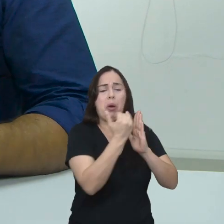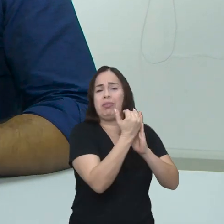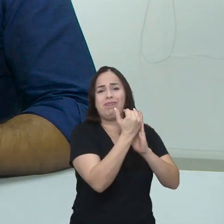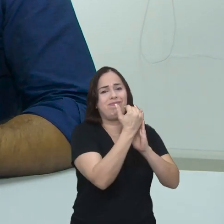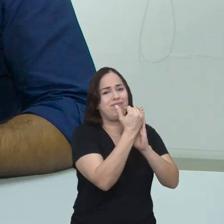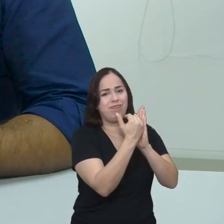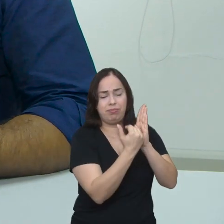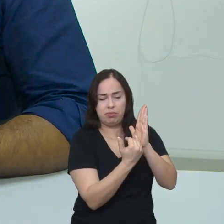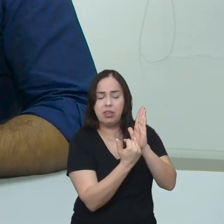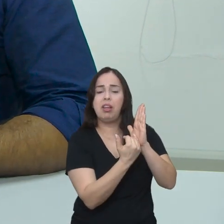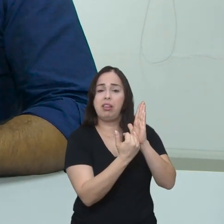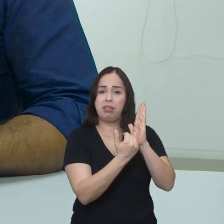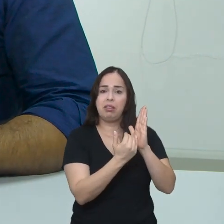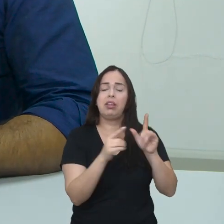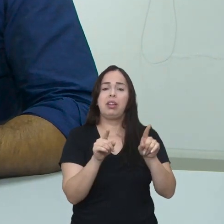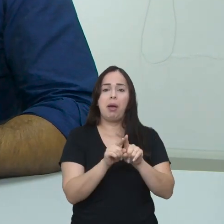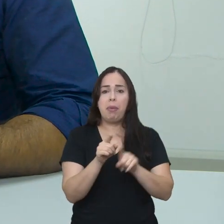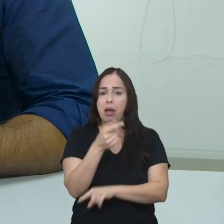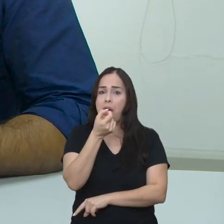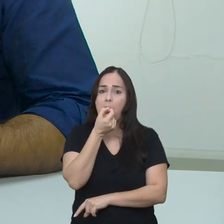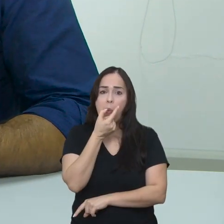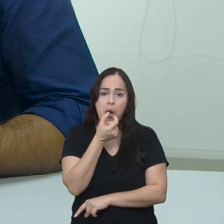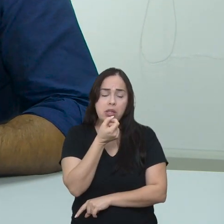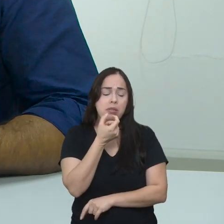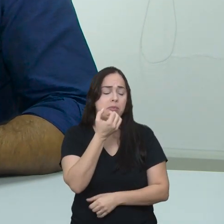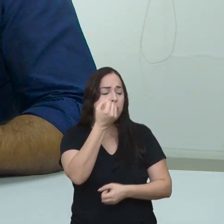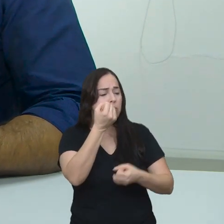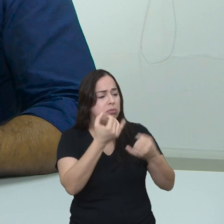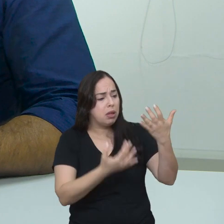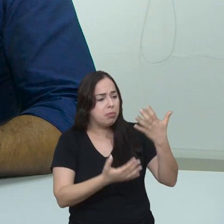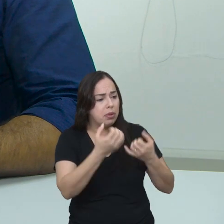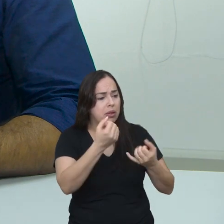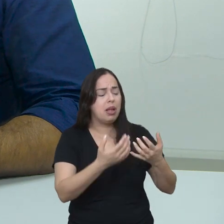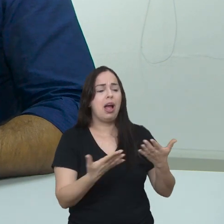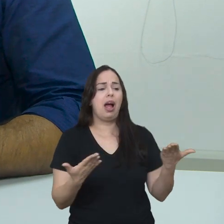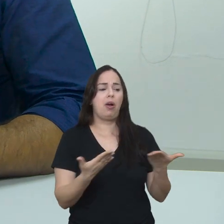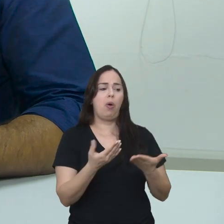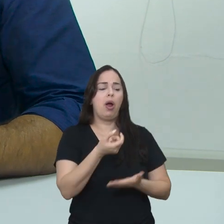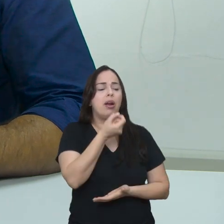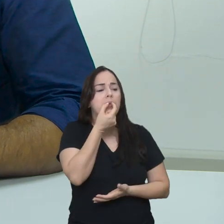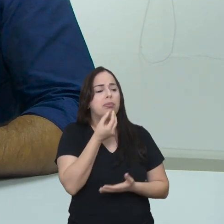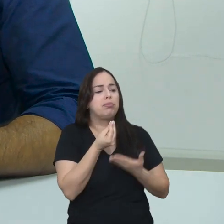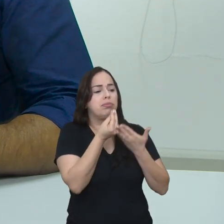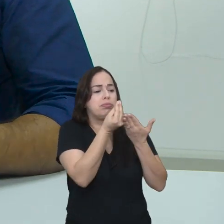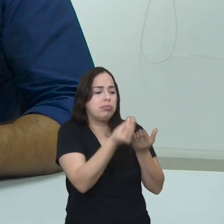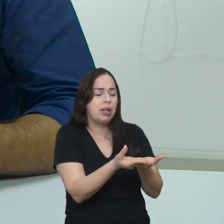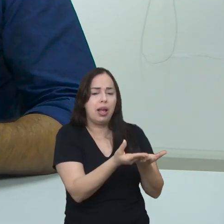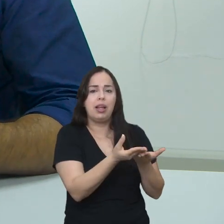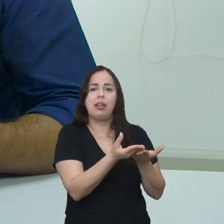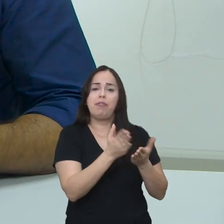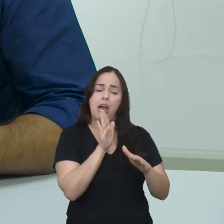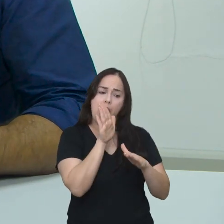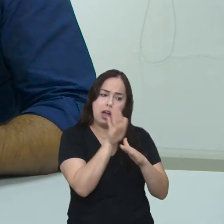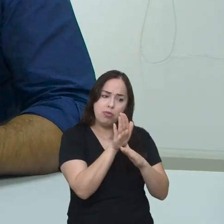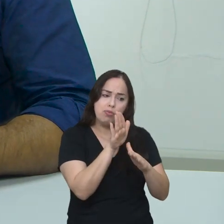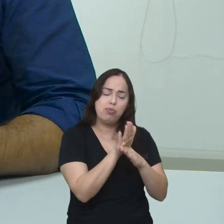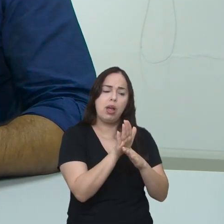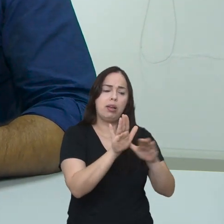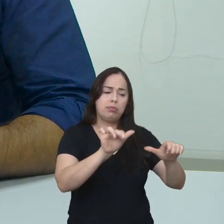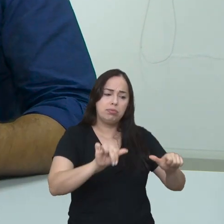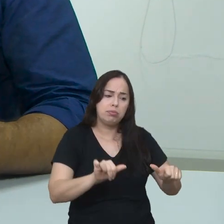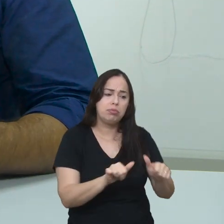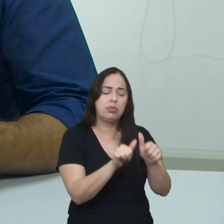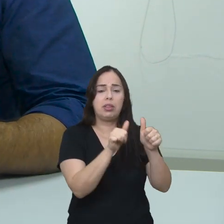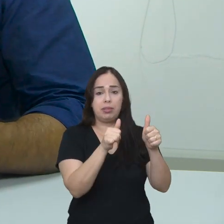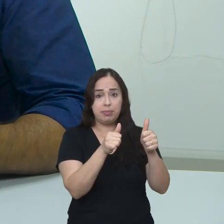esse Impacto também a questão do medicamento que ele seja explicado para mãe olha essa medicação